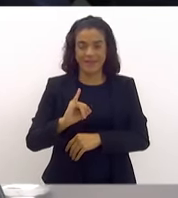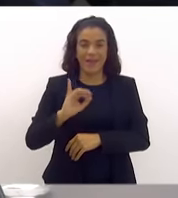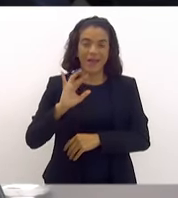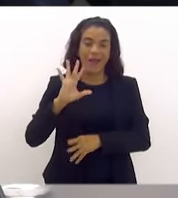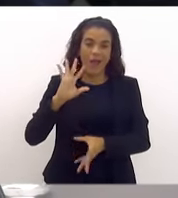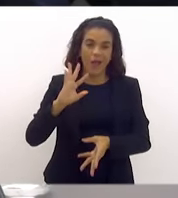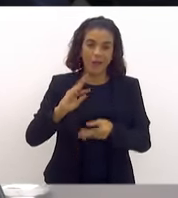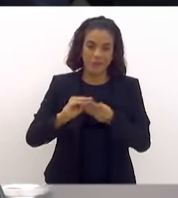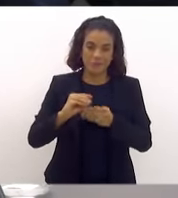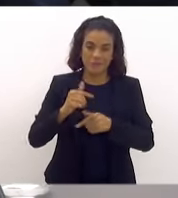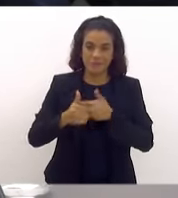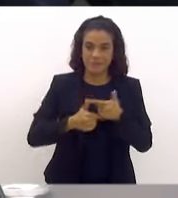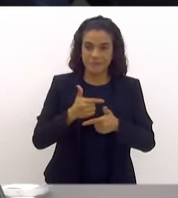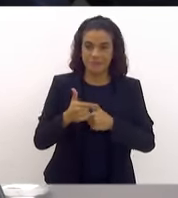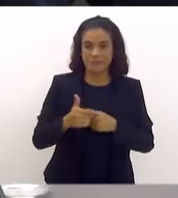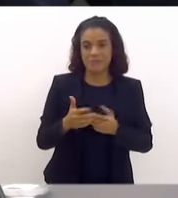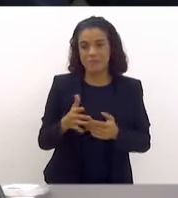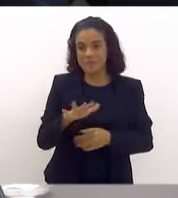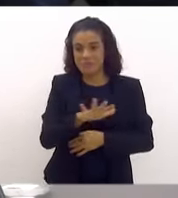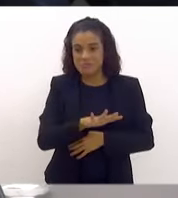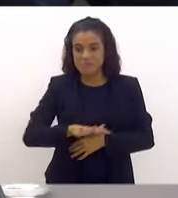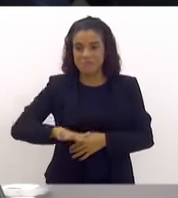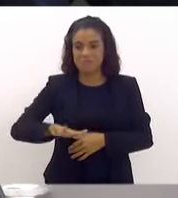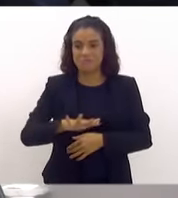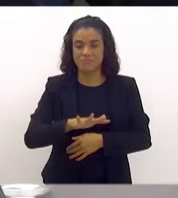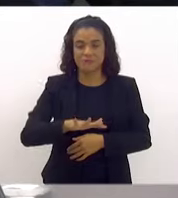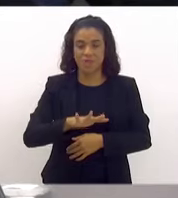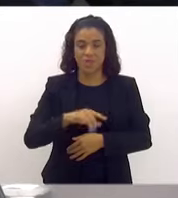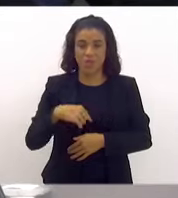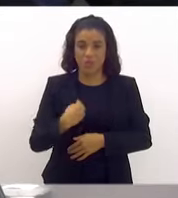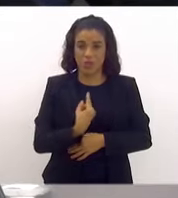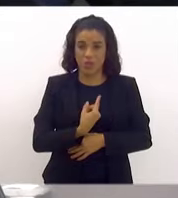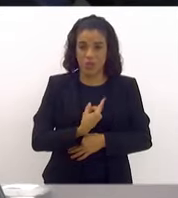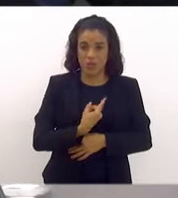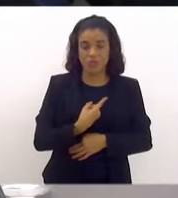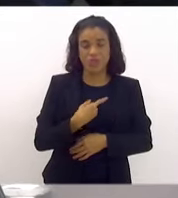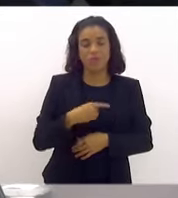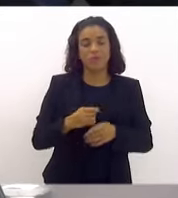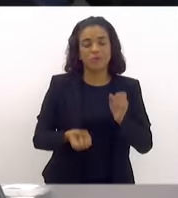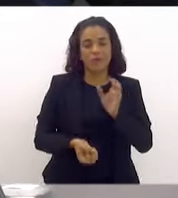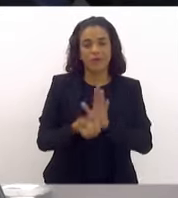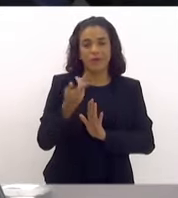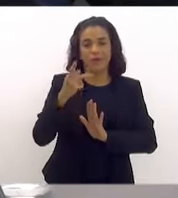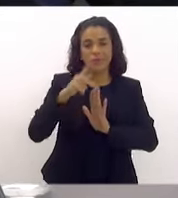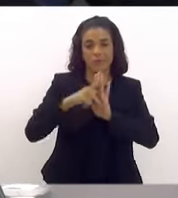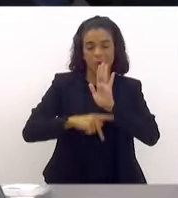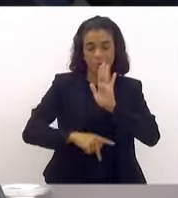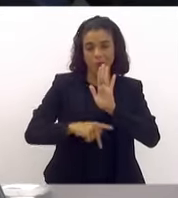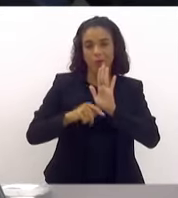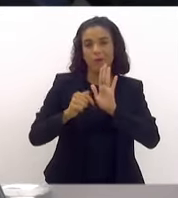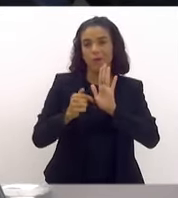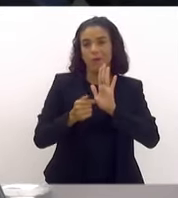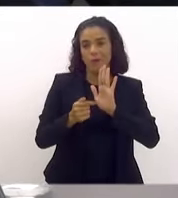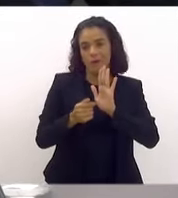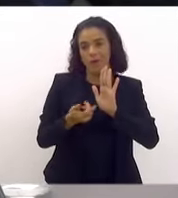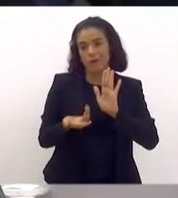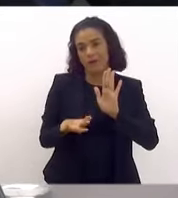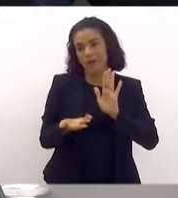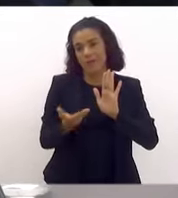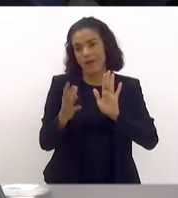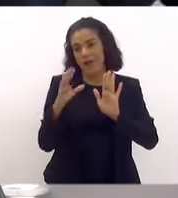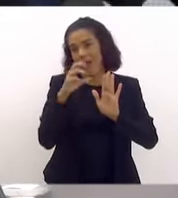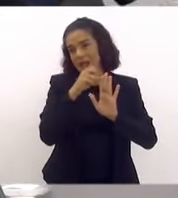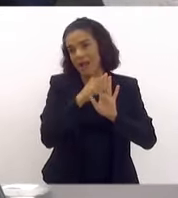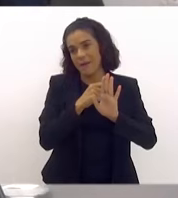trabalhos aqui mas nós aqui nós estamos fazendo né um protocolo eh que assim né assim